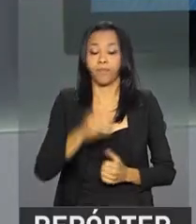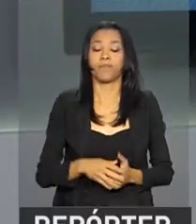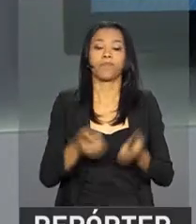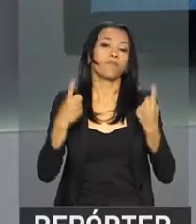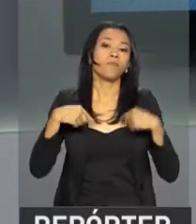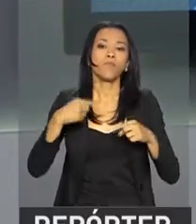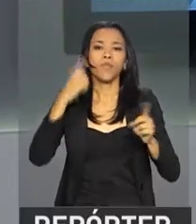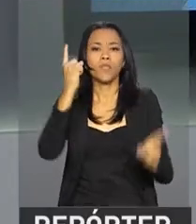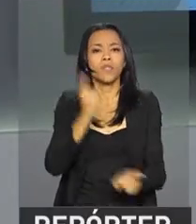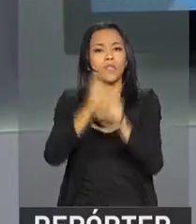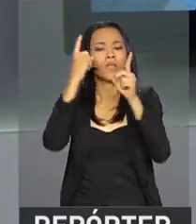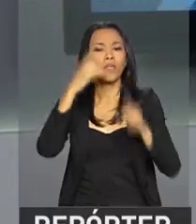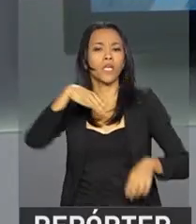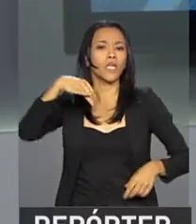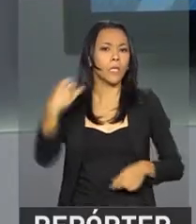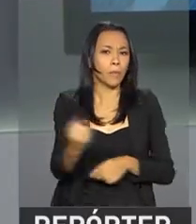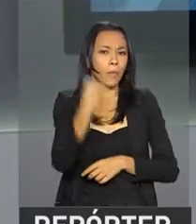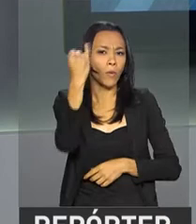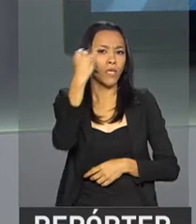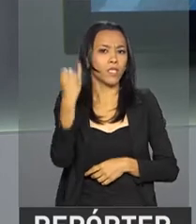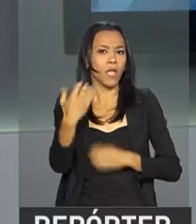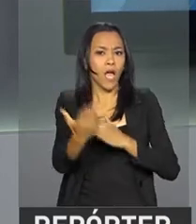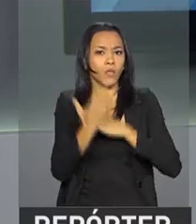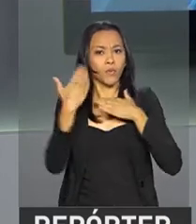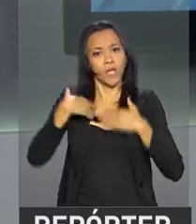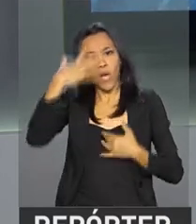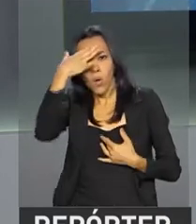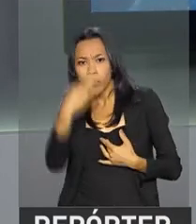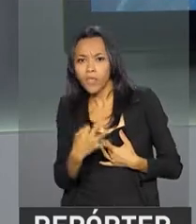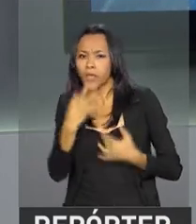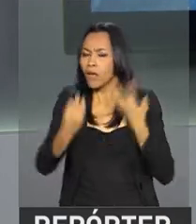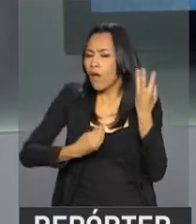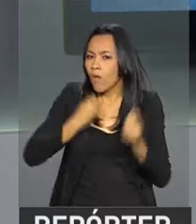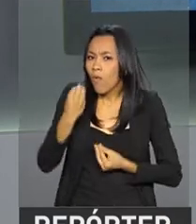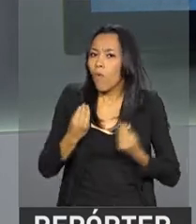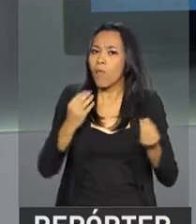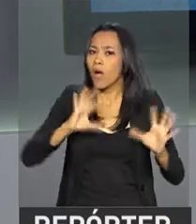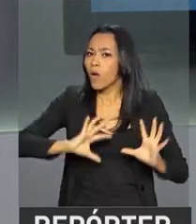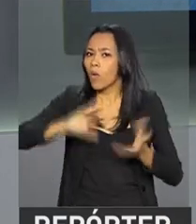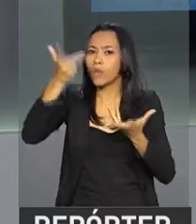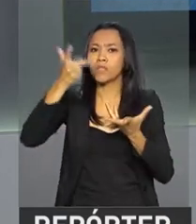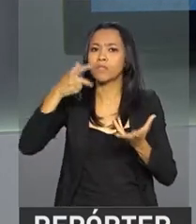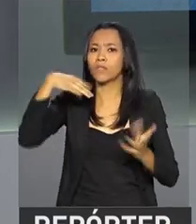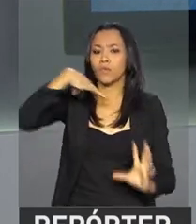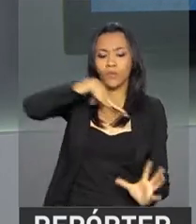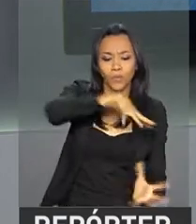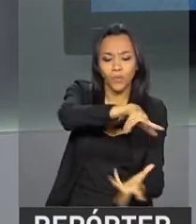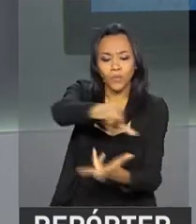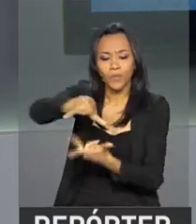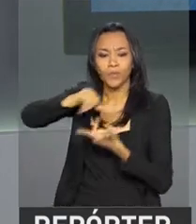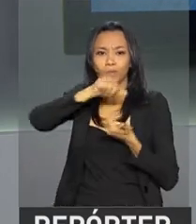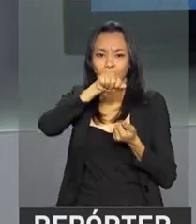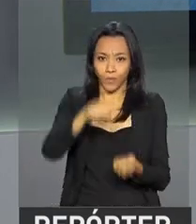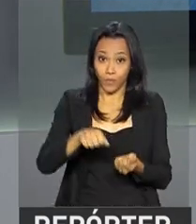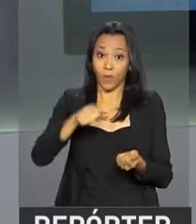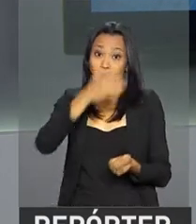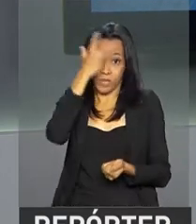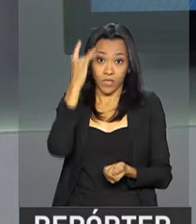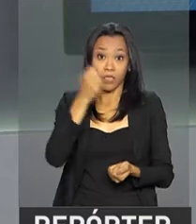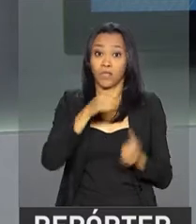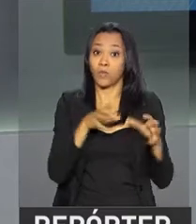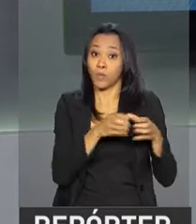descoberta importante e que ajuda a entender um pouco mais sobre o processo de evolução da vida no nosso planeta pesquisadores brasileiros